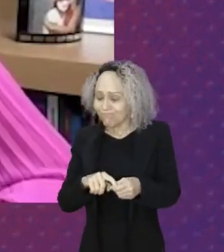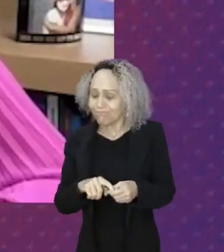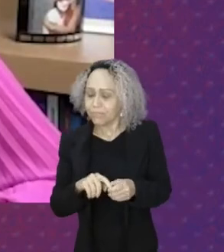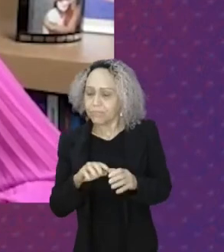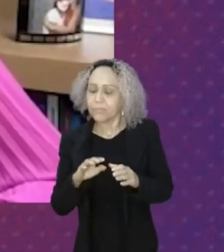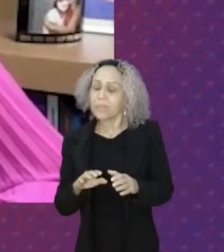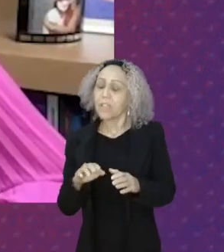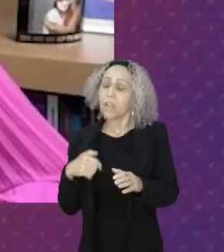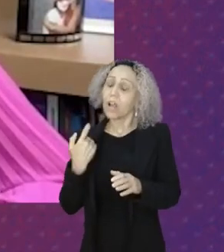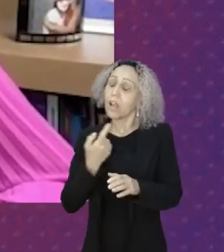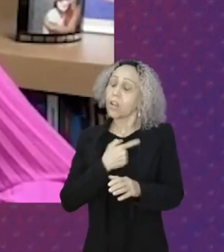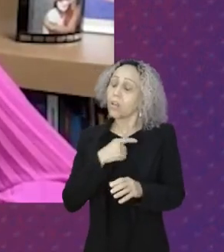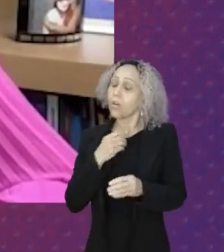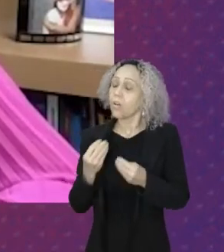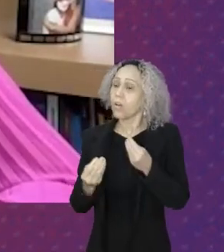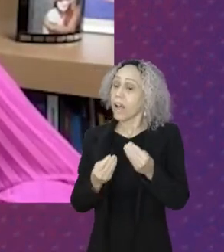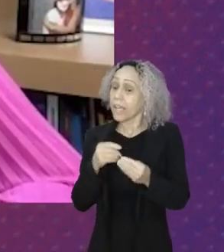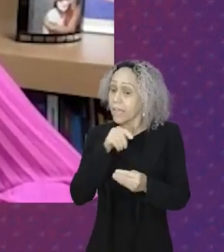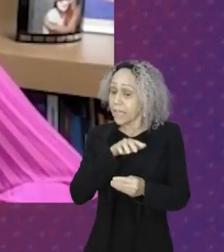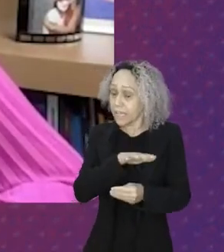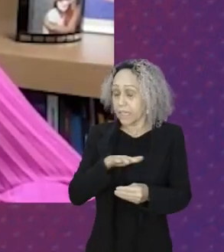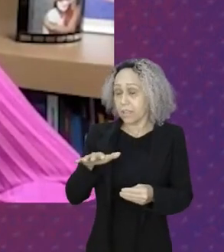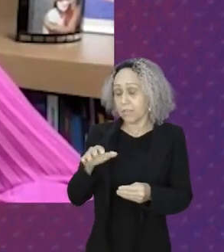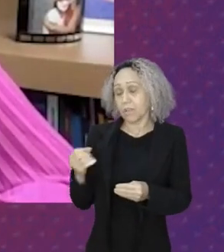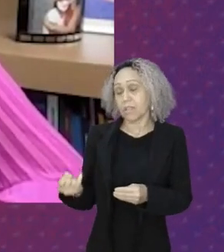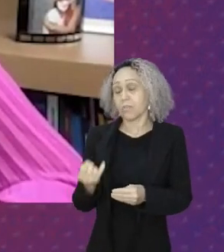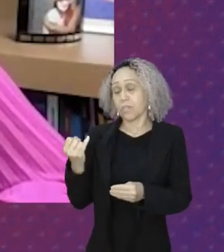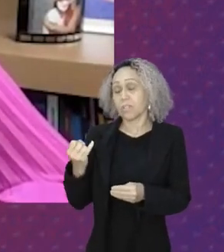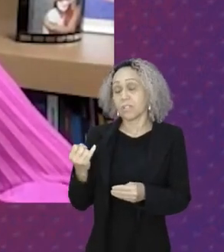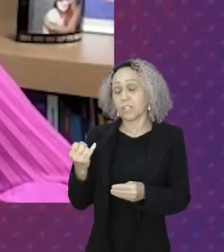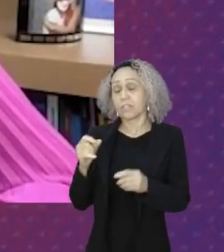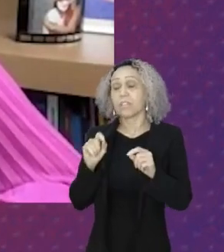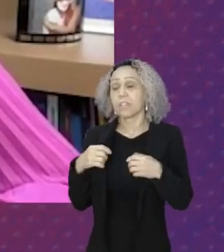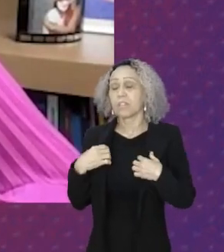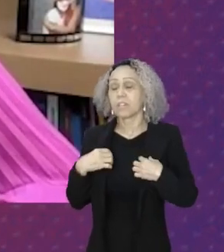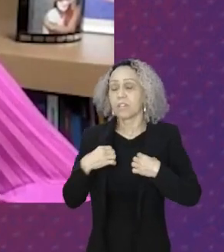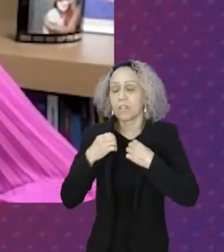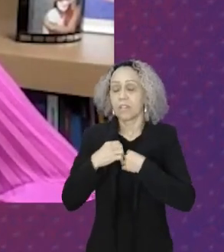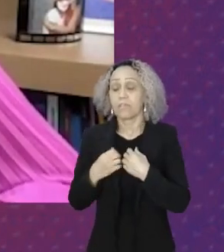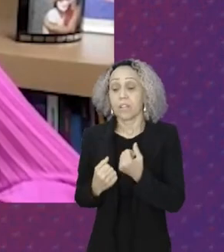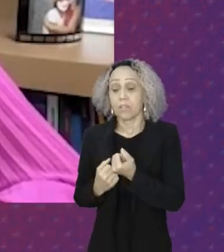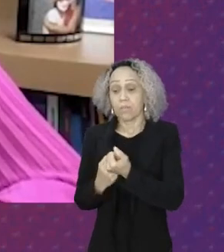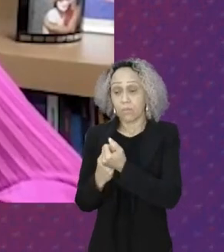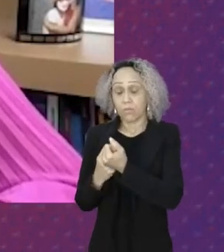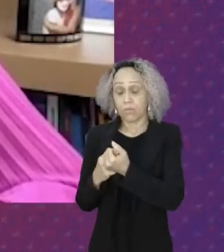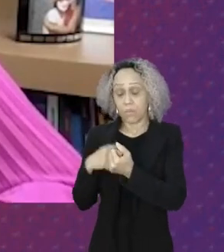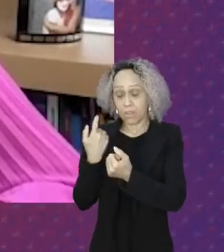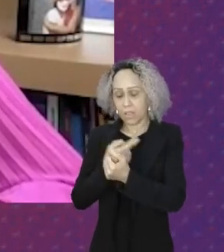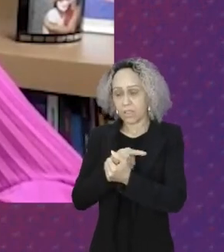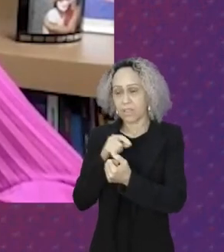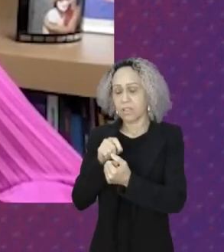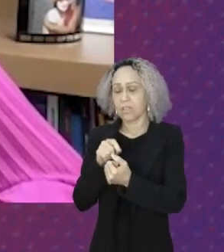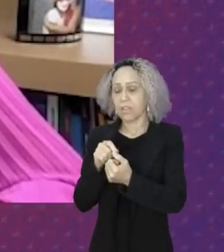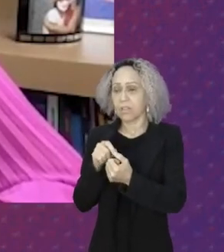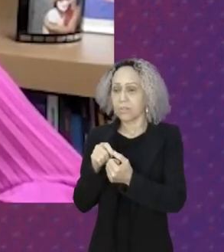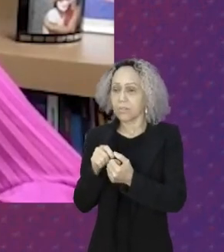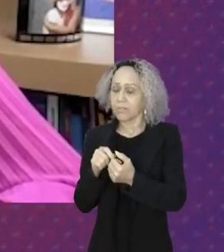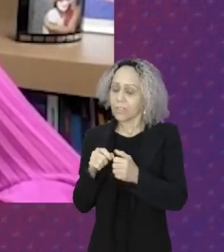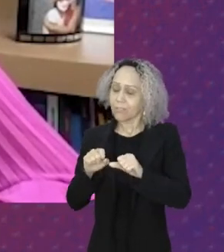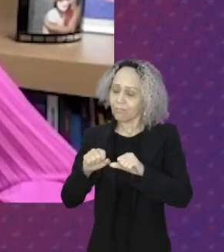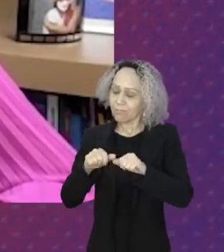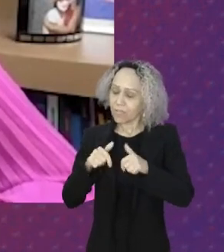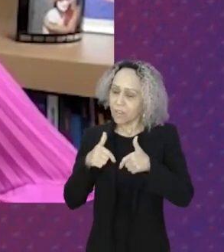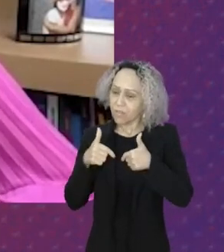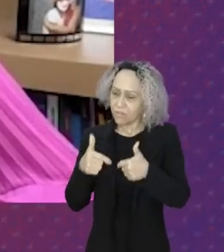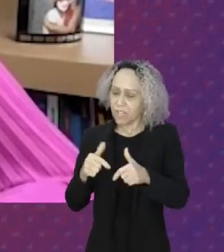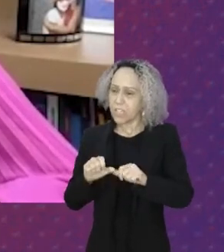participação nos espaços da política. A violência política precisa ser combatida a partir do momento que a